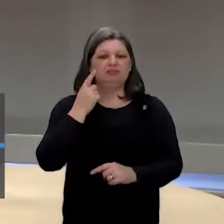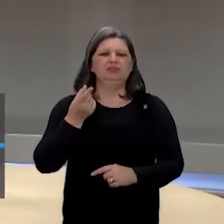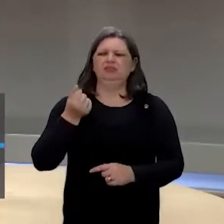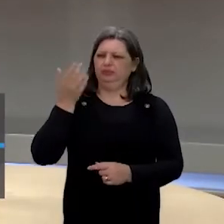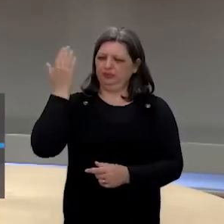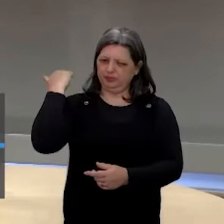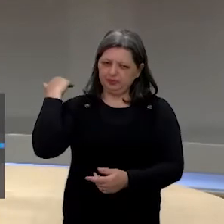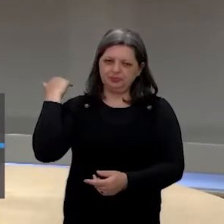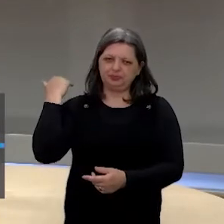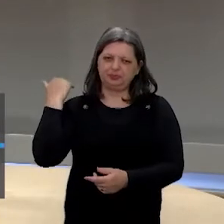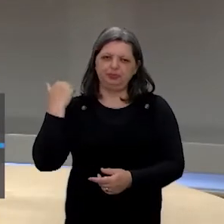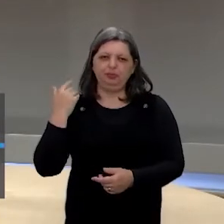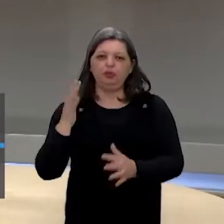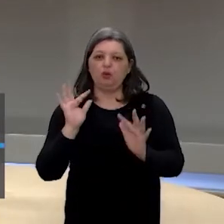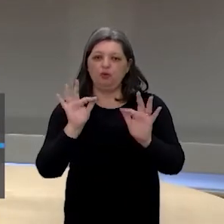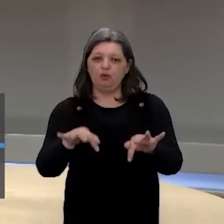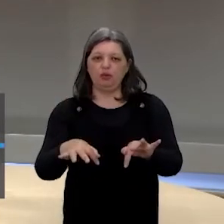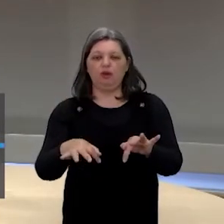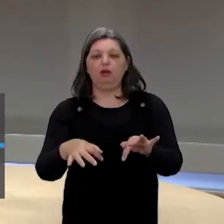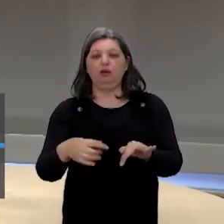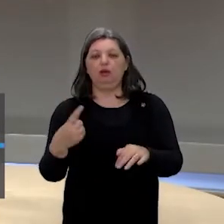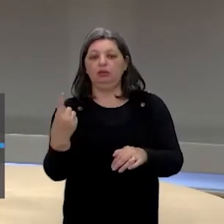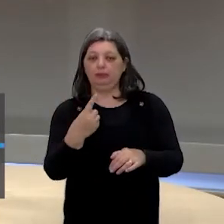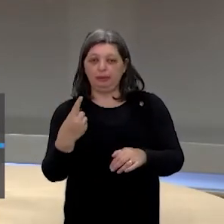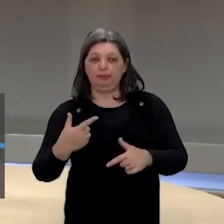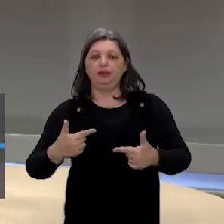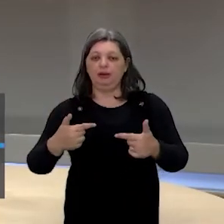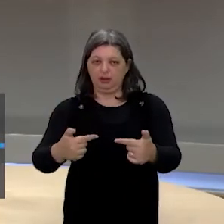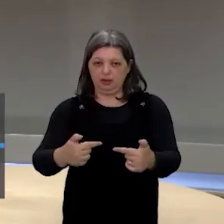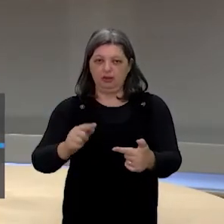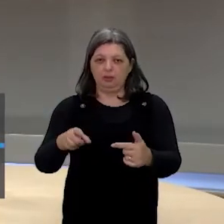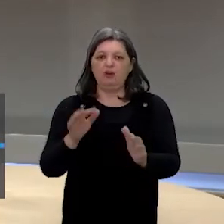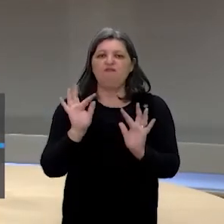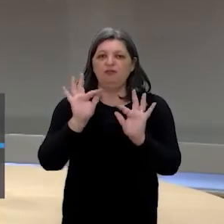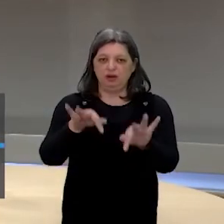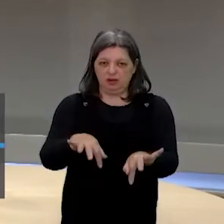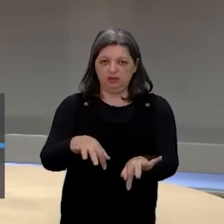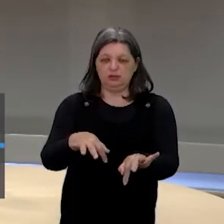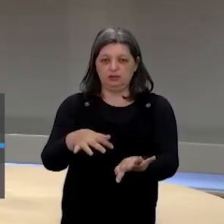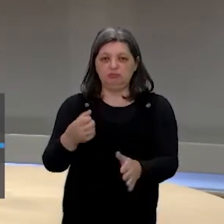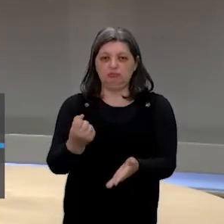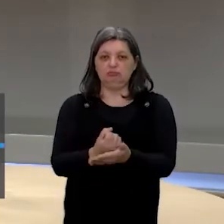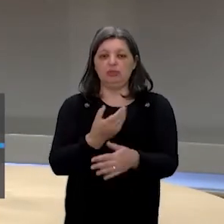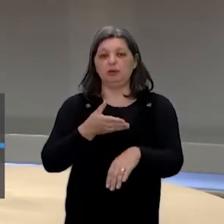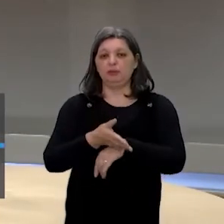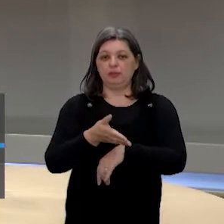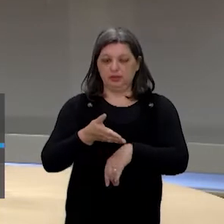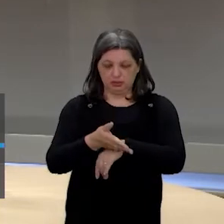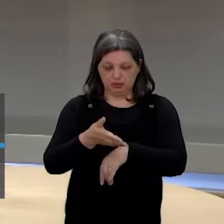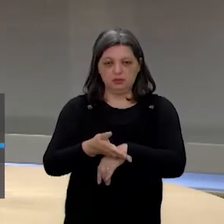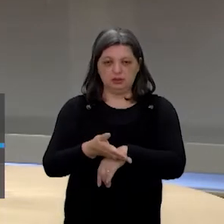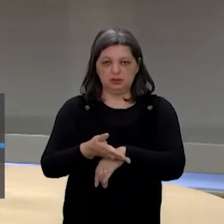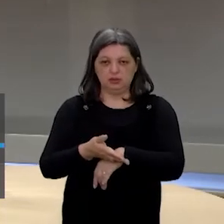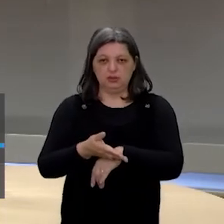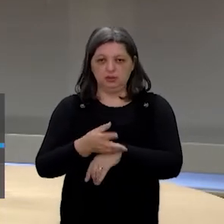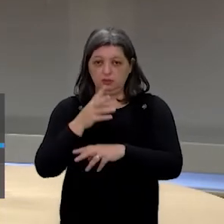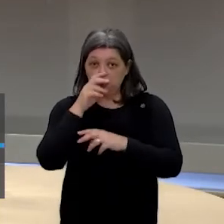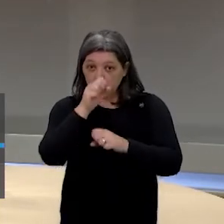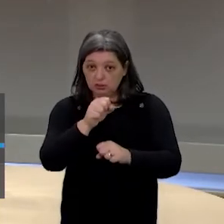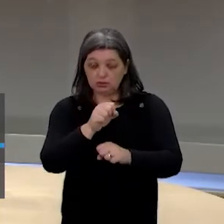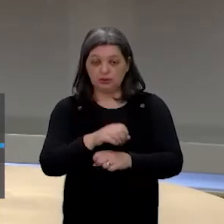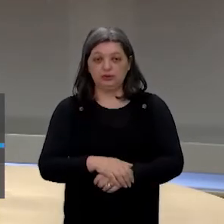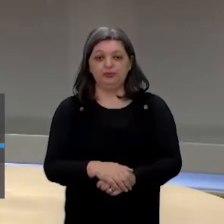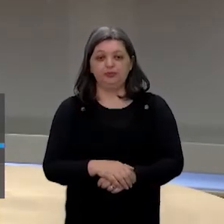desde o final da Primeira Guerra e que se cristalizou no final da Segunda, né? Com a participação mais contundente. E